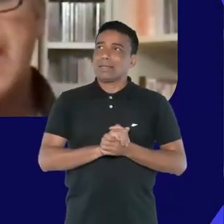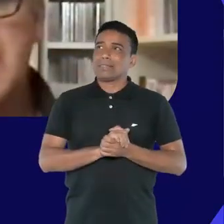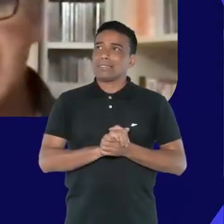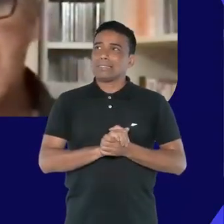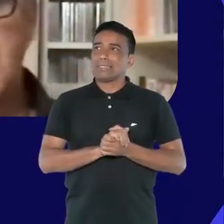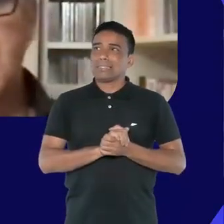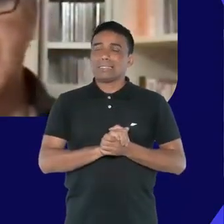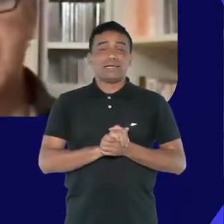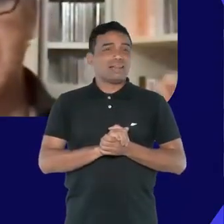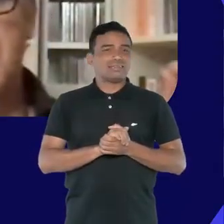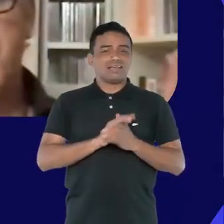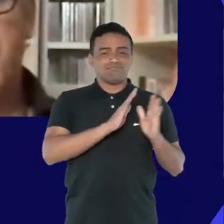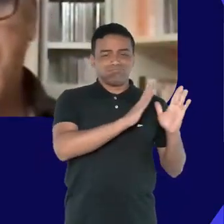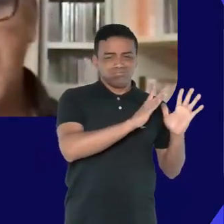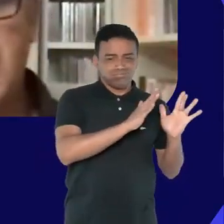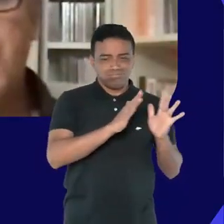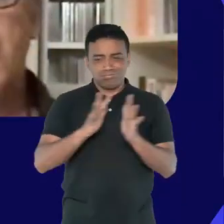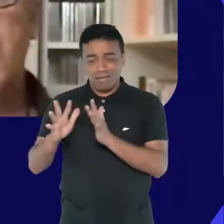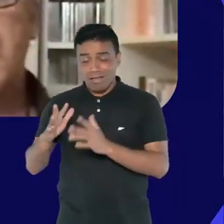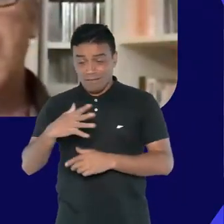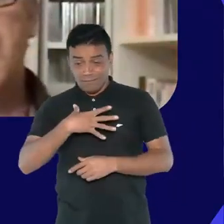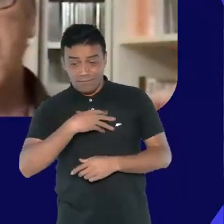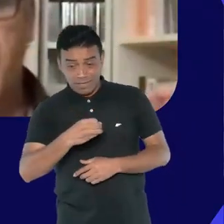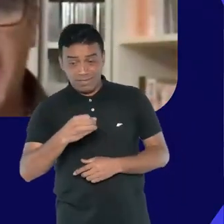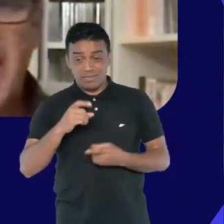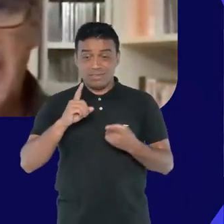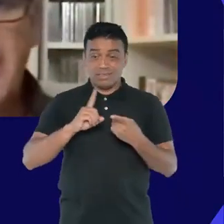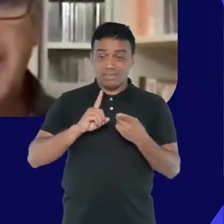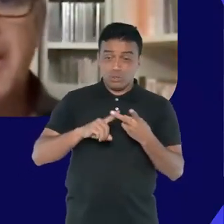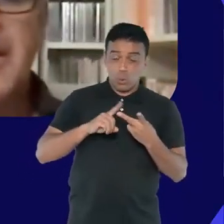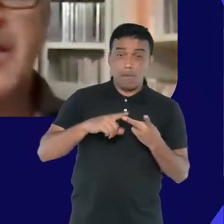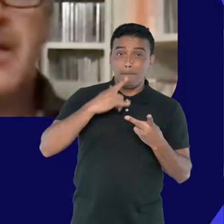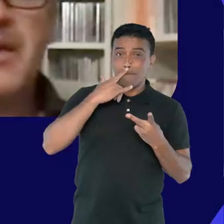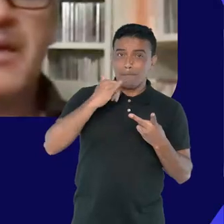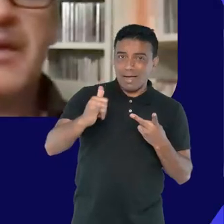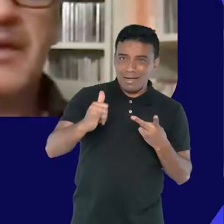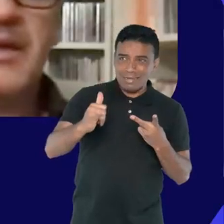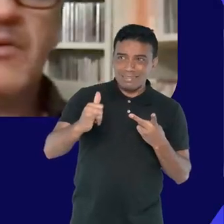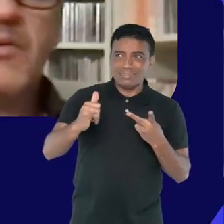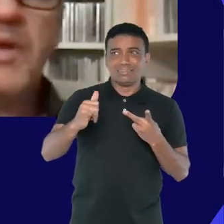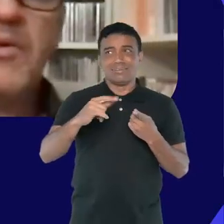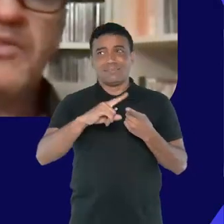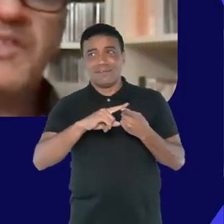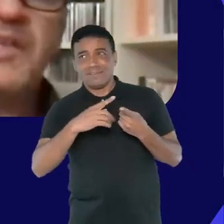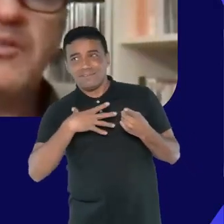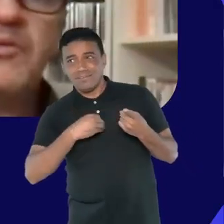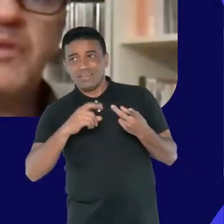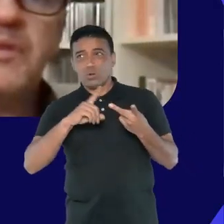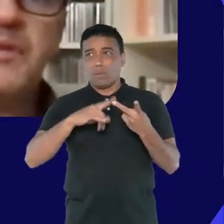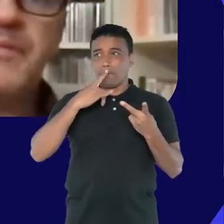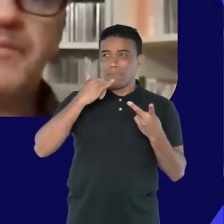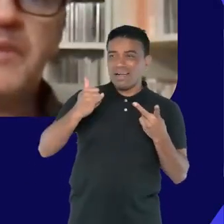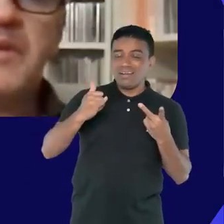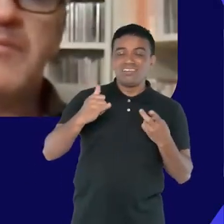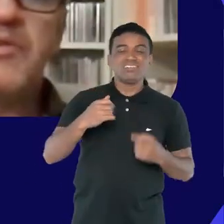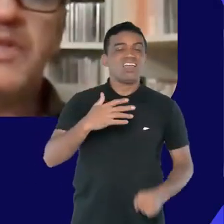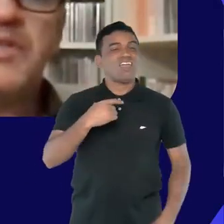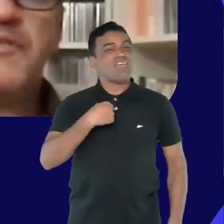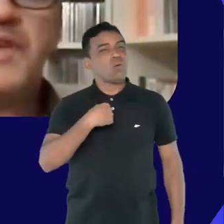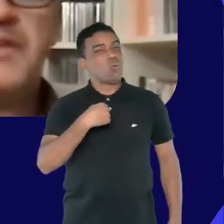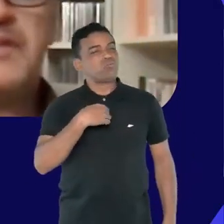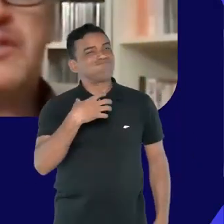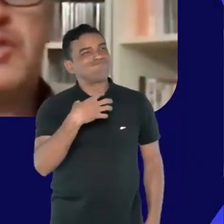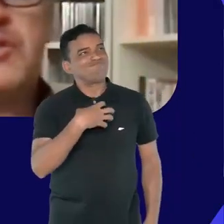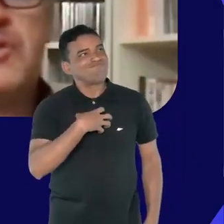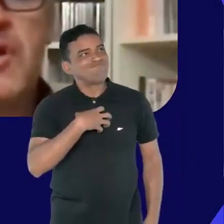nessa linha de filho e pai, eu sinto que